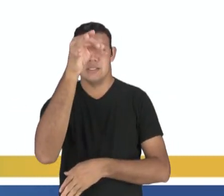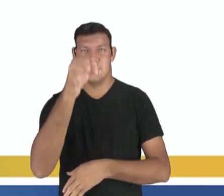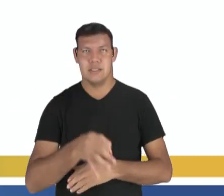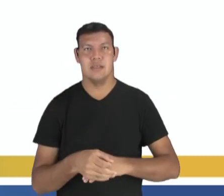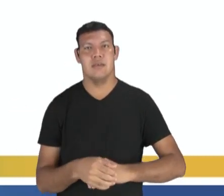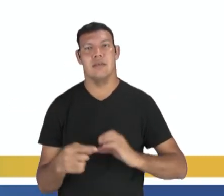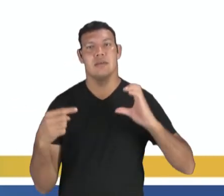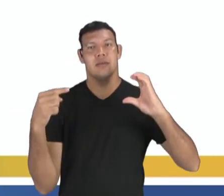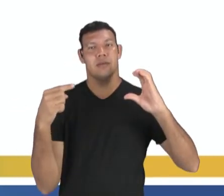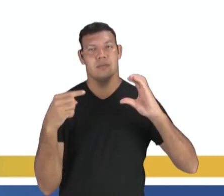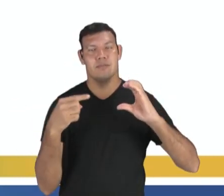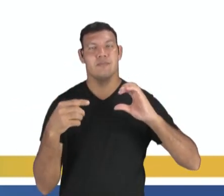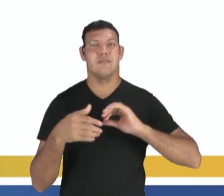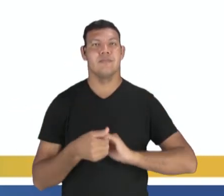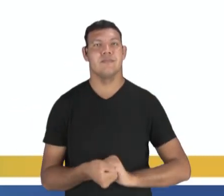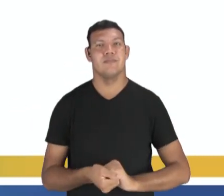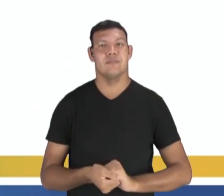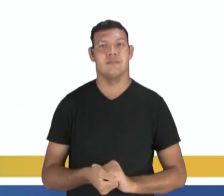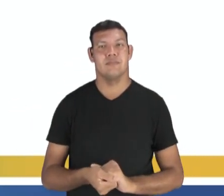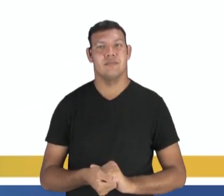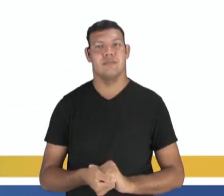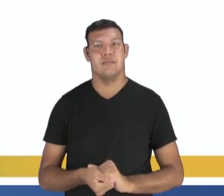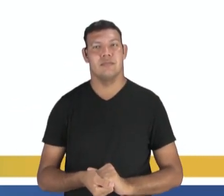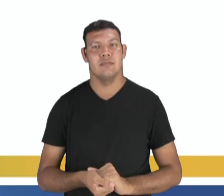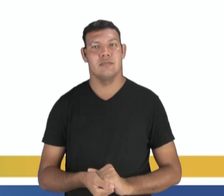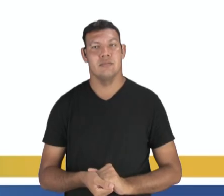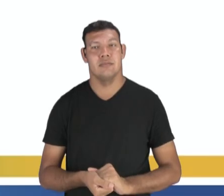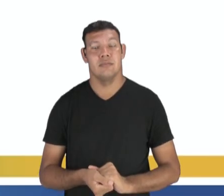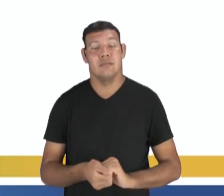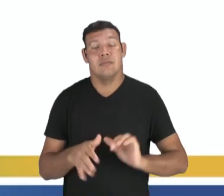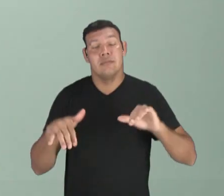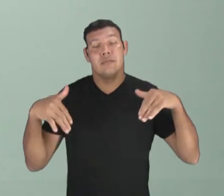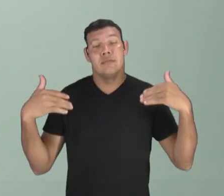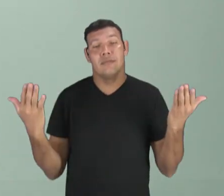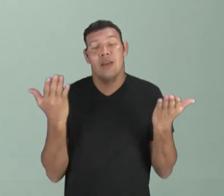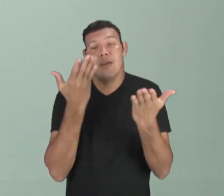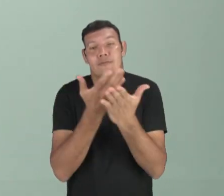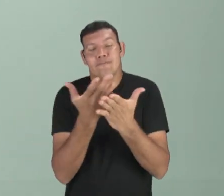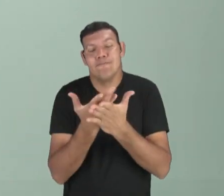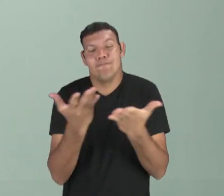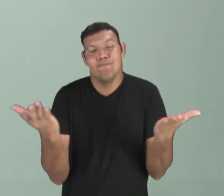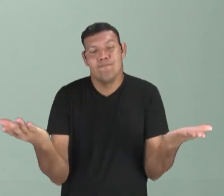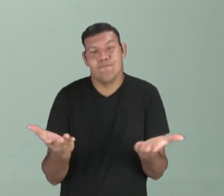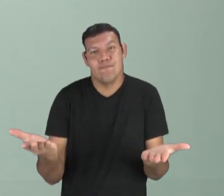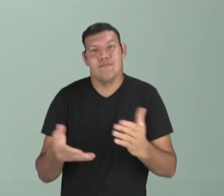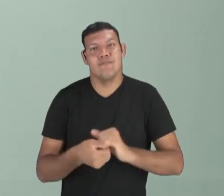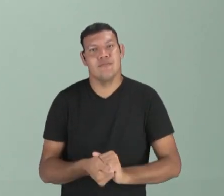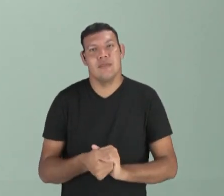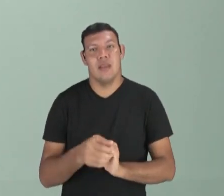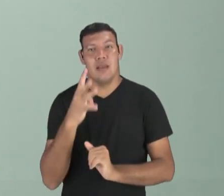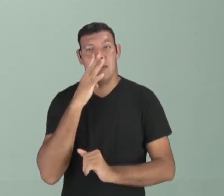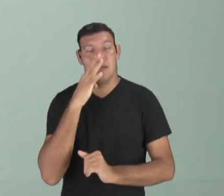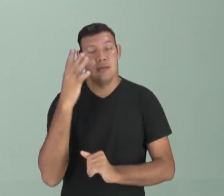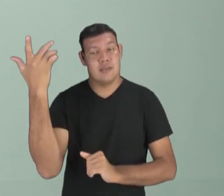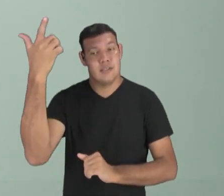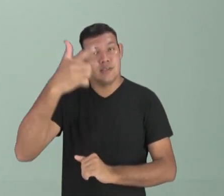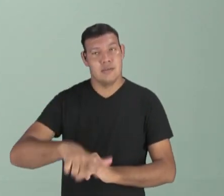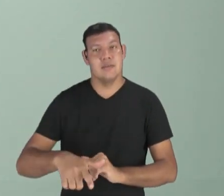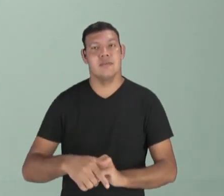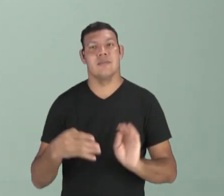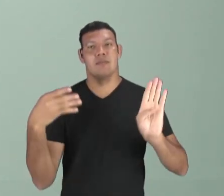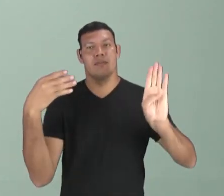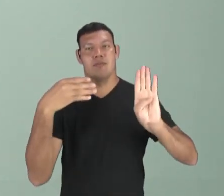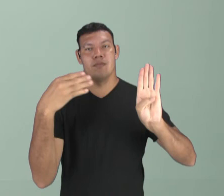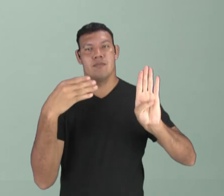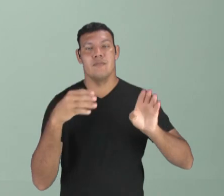correta aí é a letra c e essa foi a nossa aula de hoje para Rever essa aula